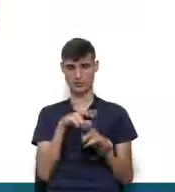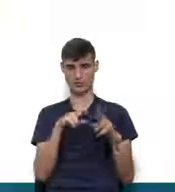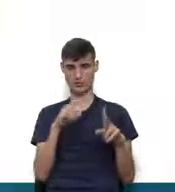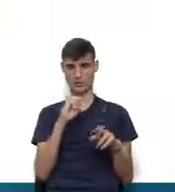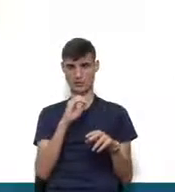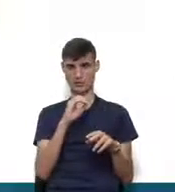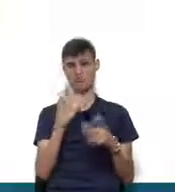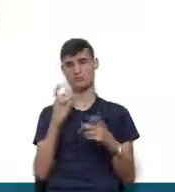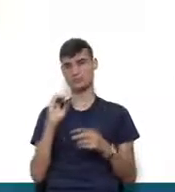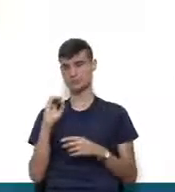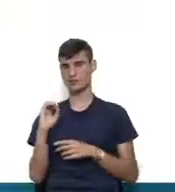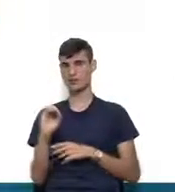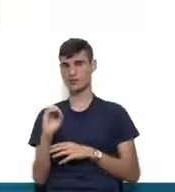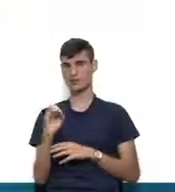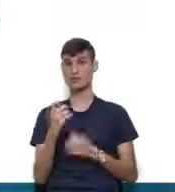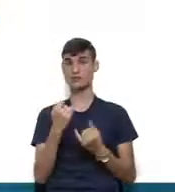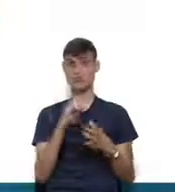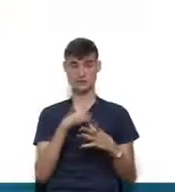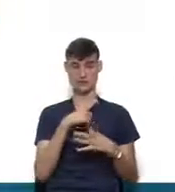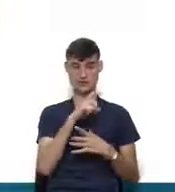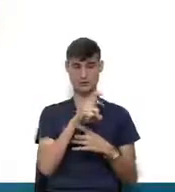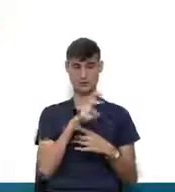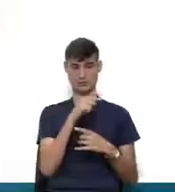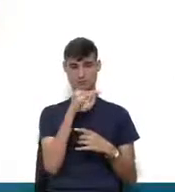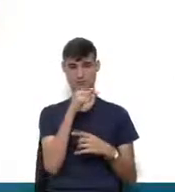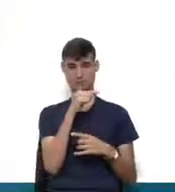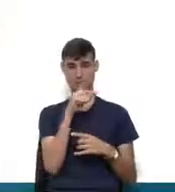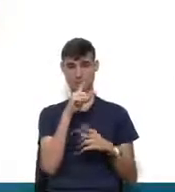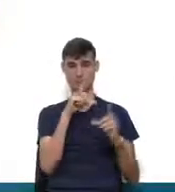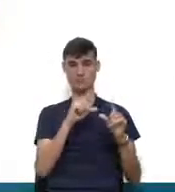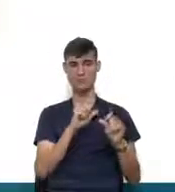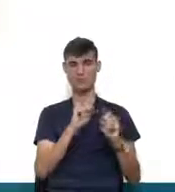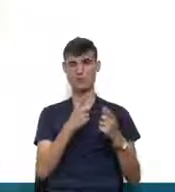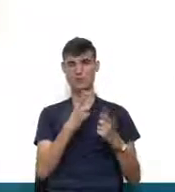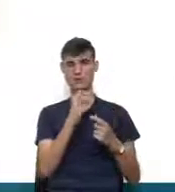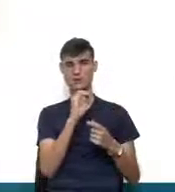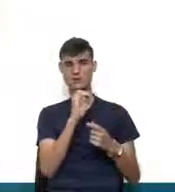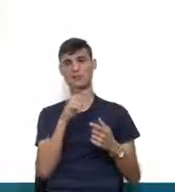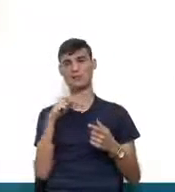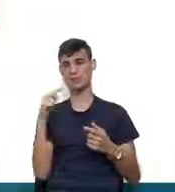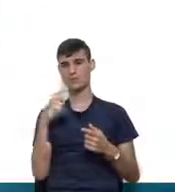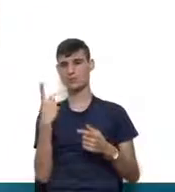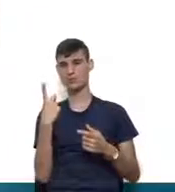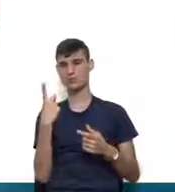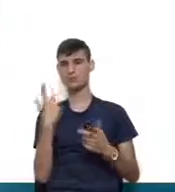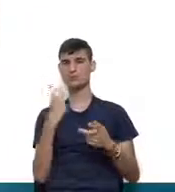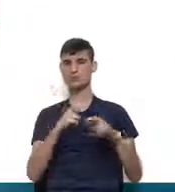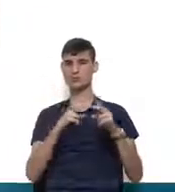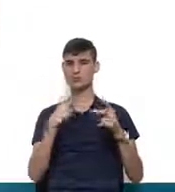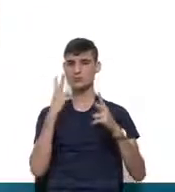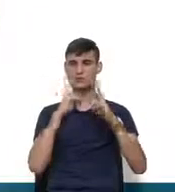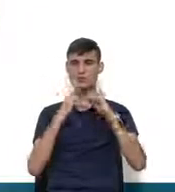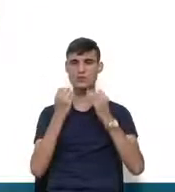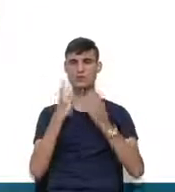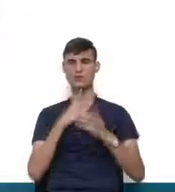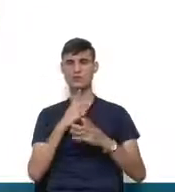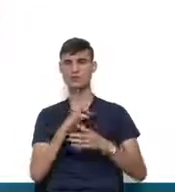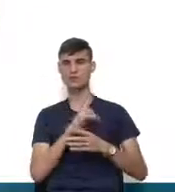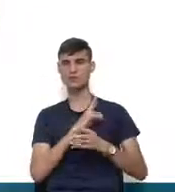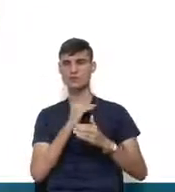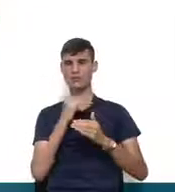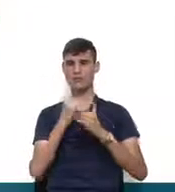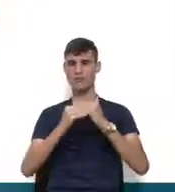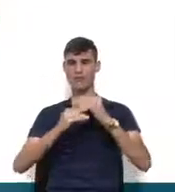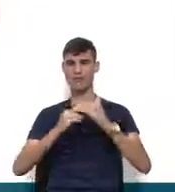0, 0. Se o meu x for menor que 0, menos 1. E olha como que a gente trabalha, representa então